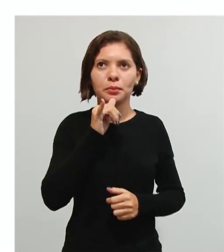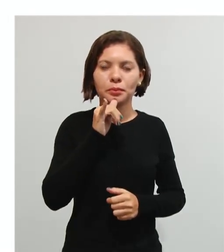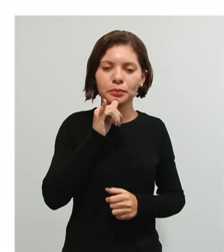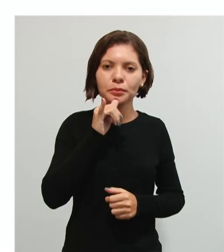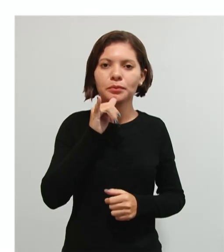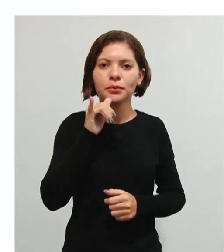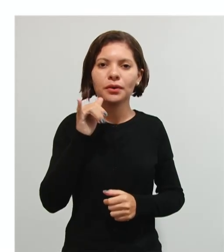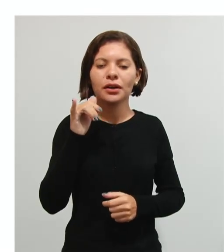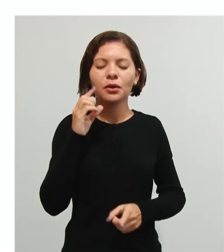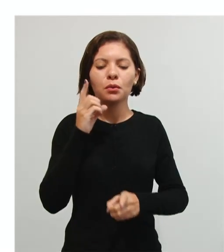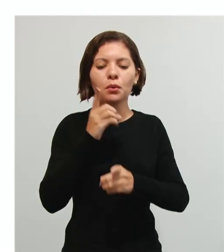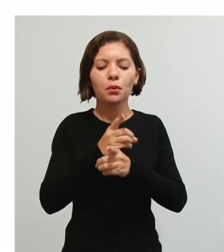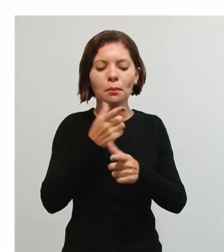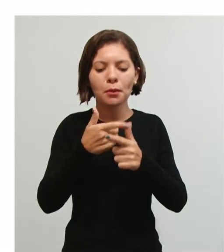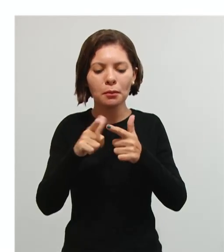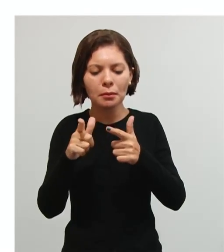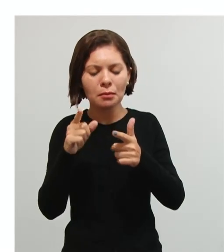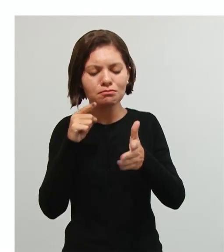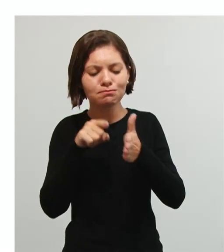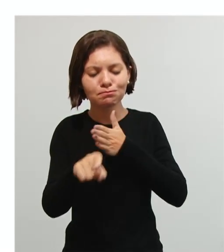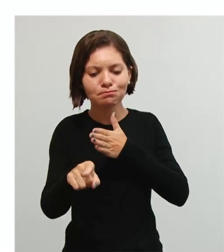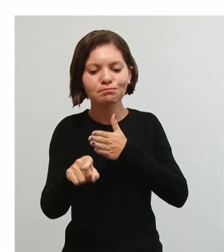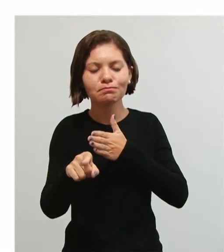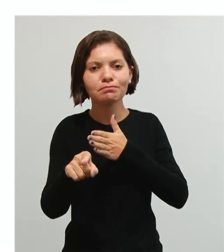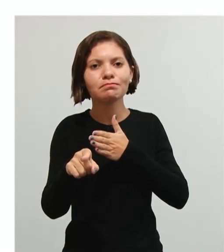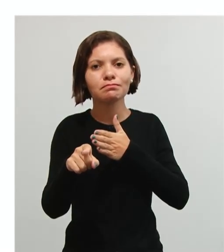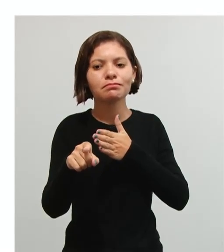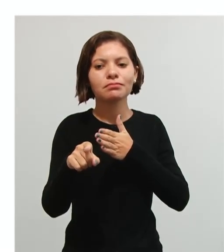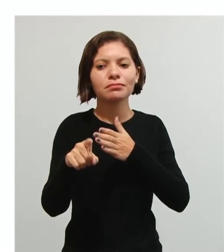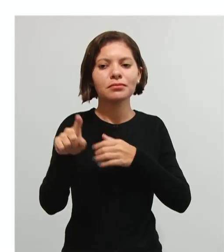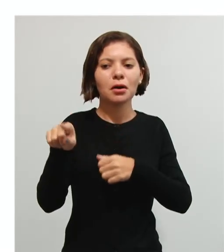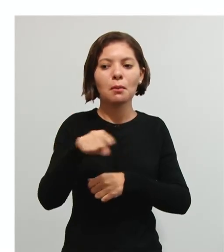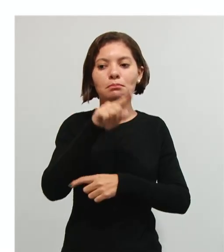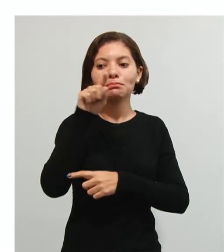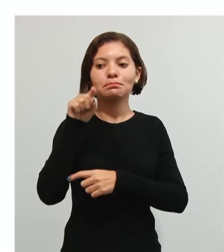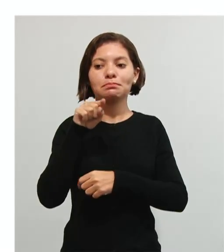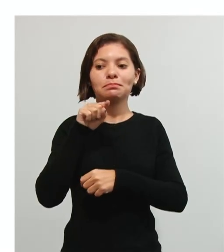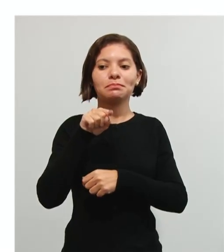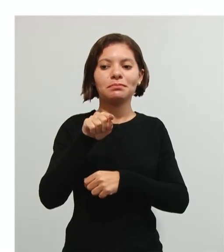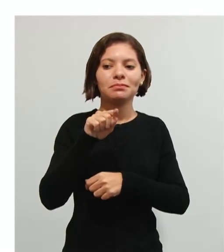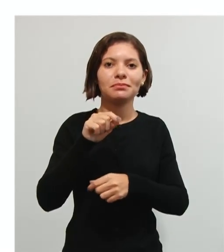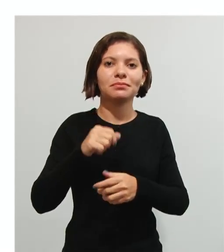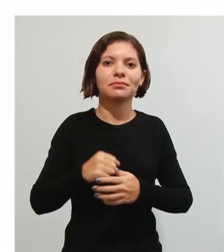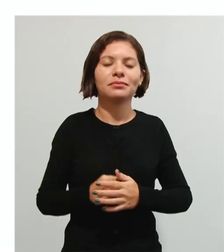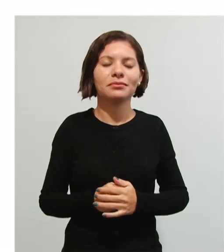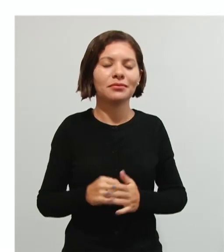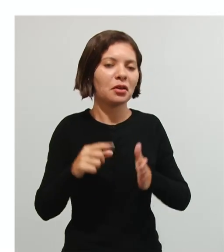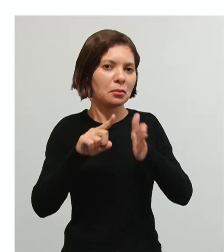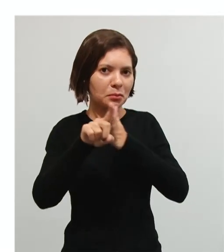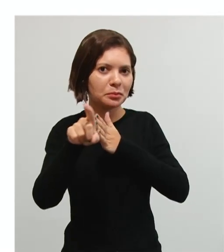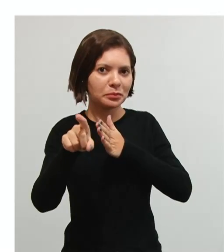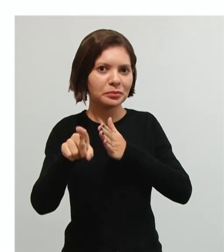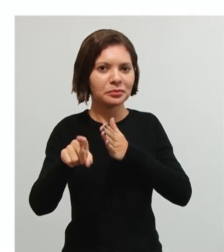tem uma pergunta, basicamente, né? Com ponto de interrogação no final. Então,